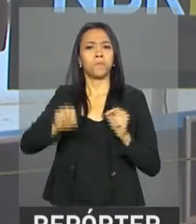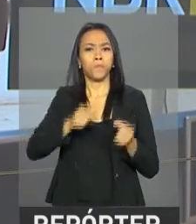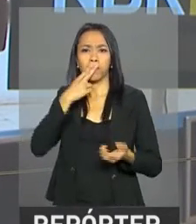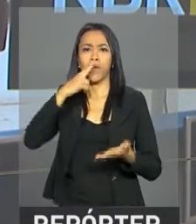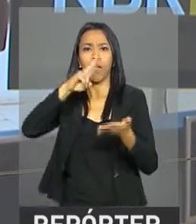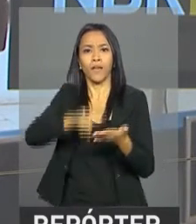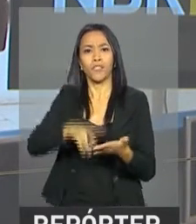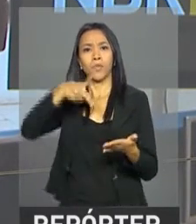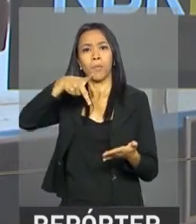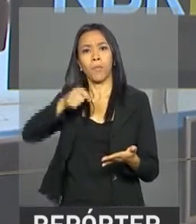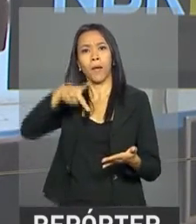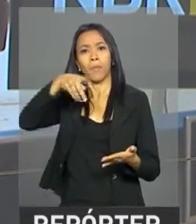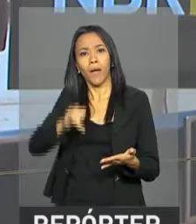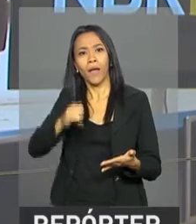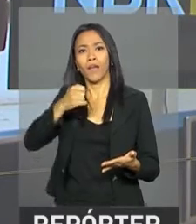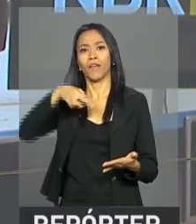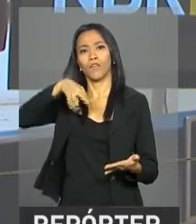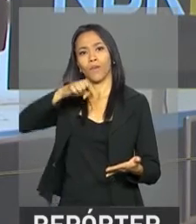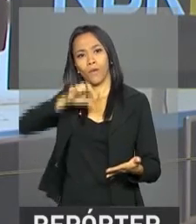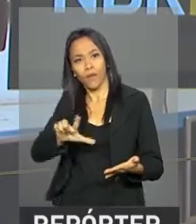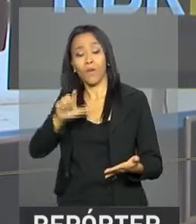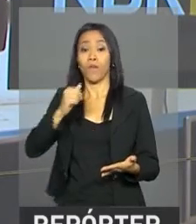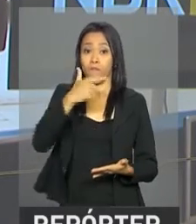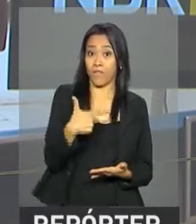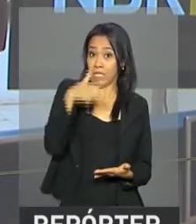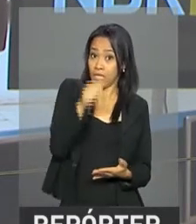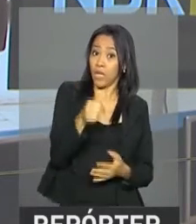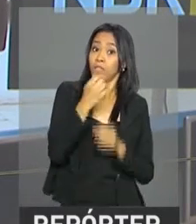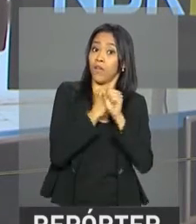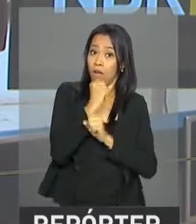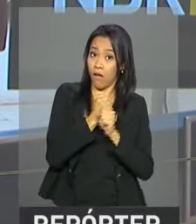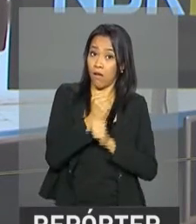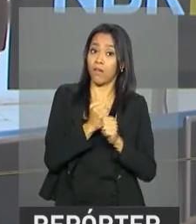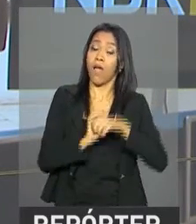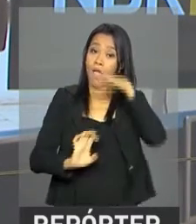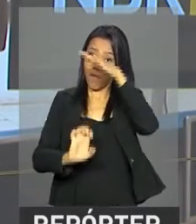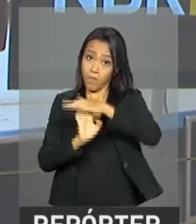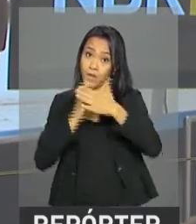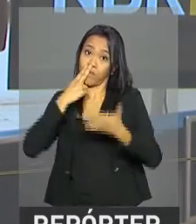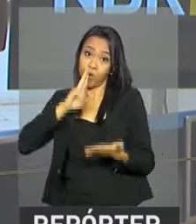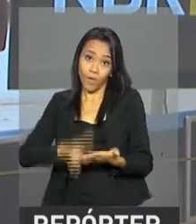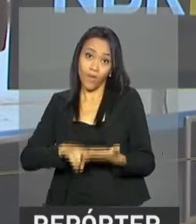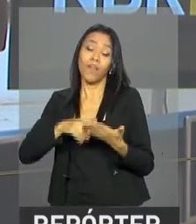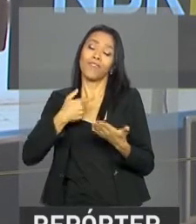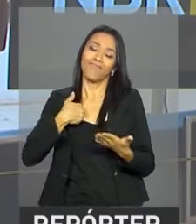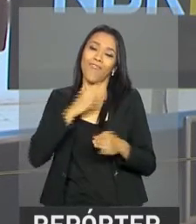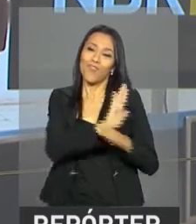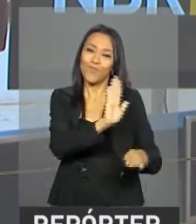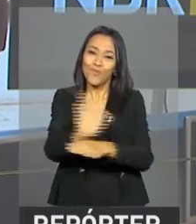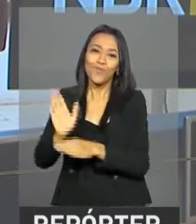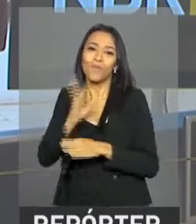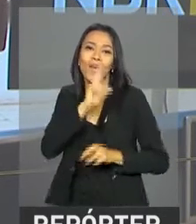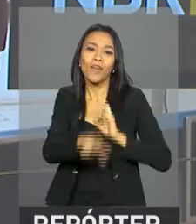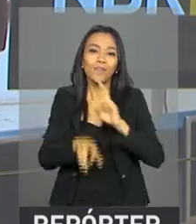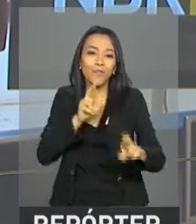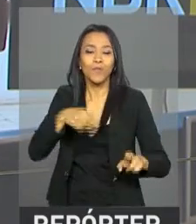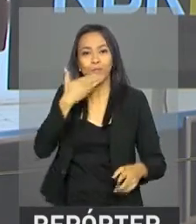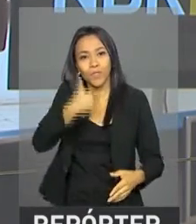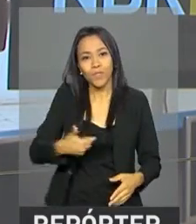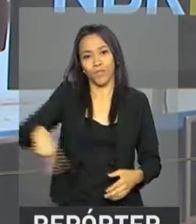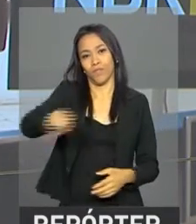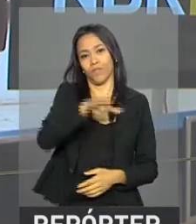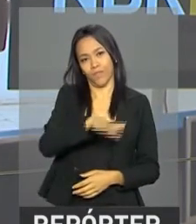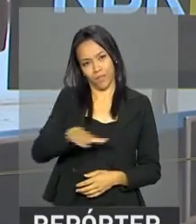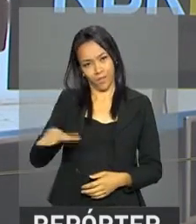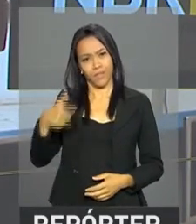Papai Noel. Há 27 anos, os Correios fazem uma campanha para atender os pedidos de presentes dos pequenos